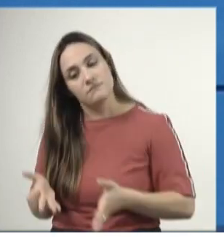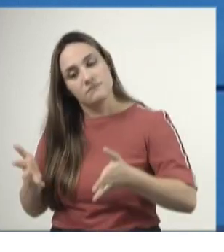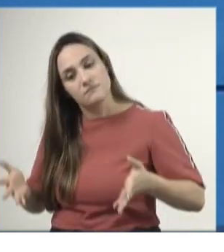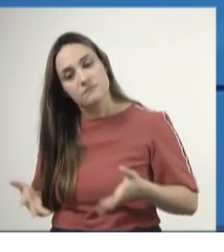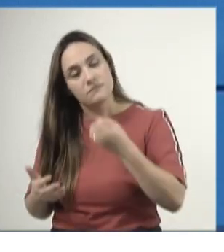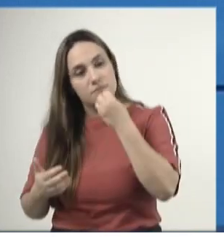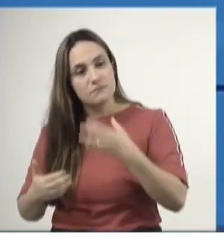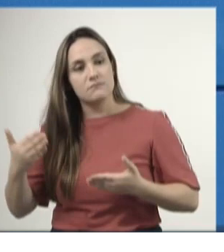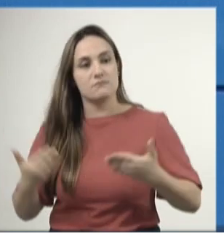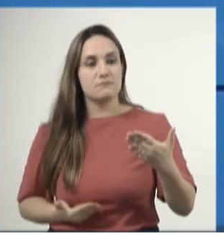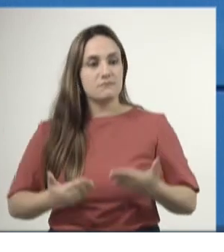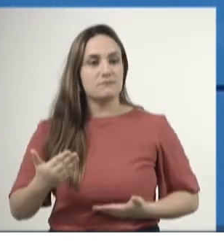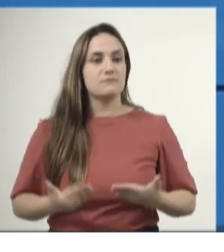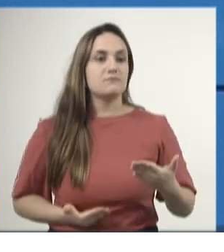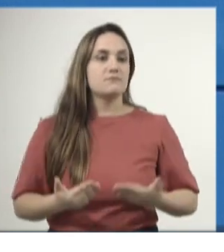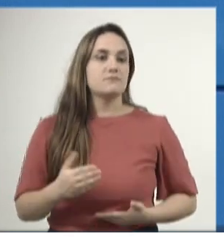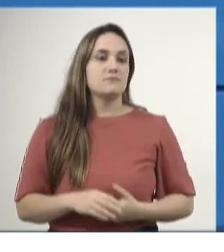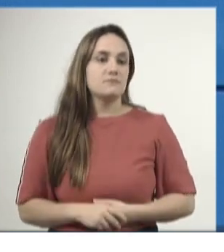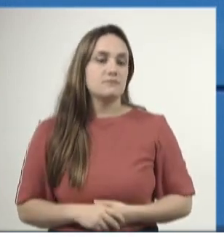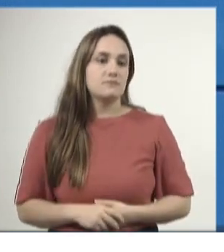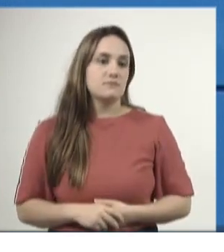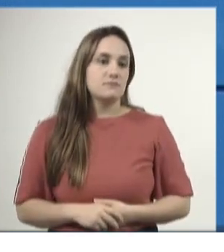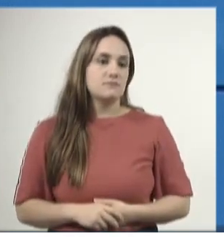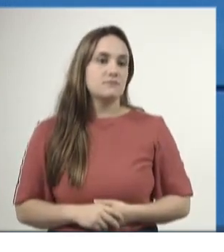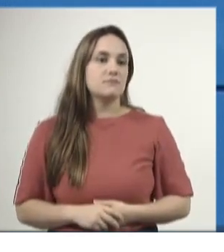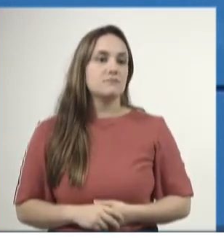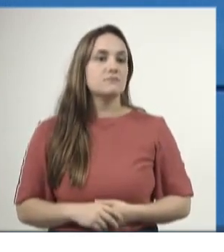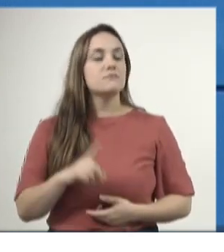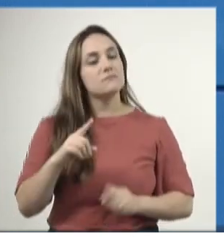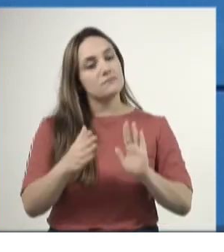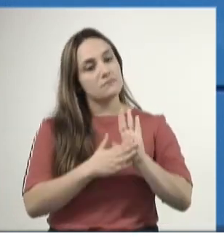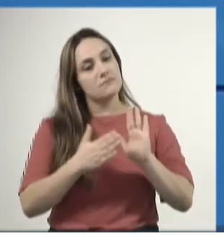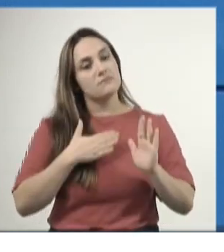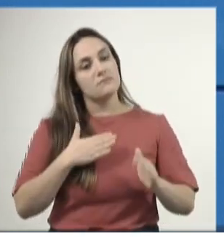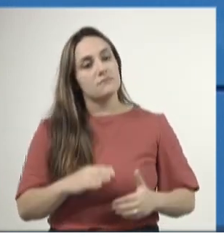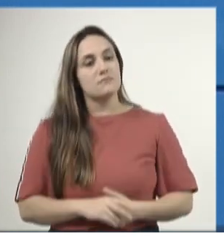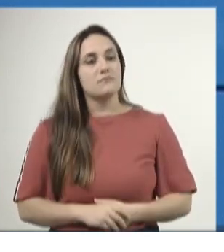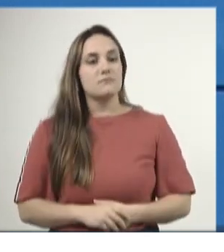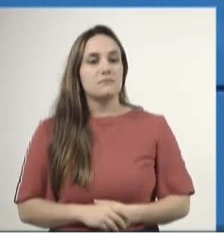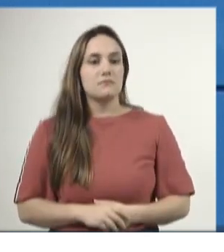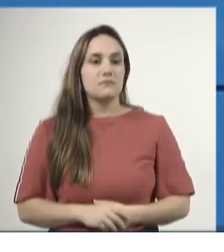do serviço. Essas, então, seriam as propostas